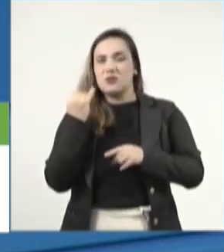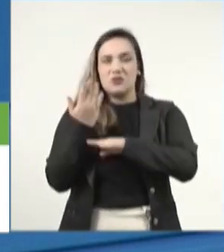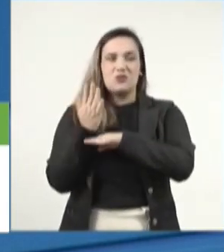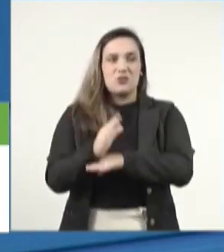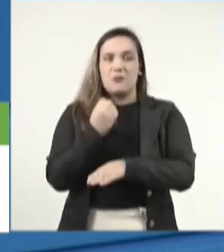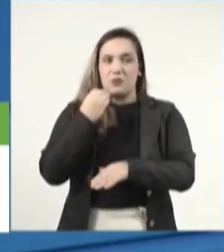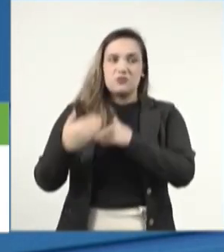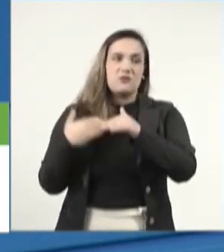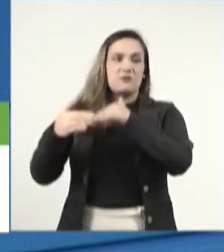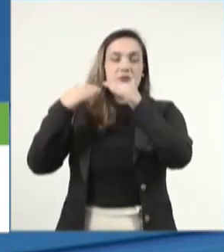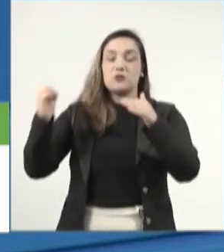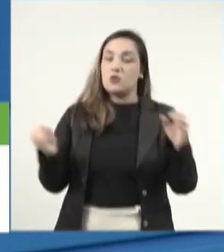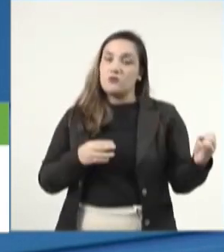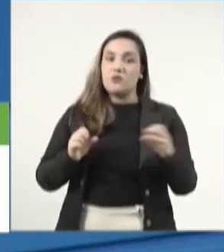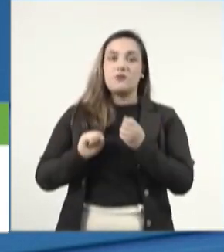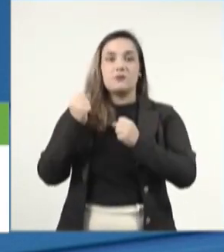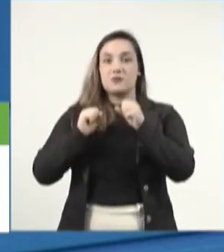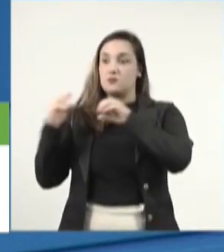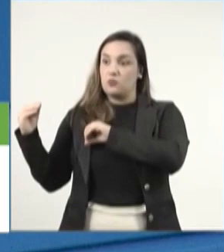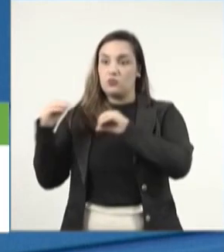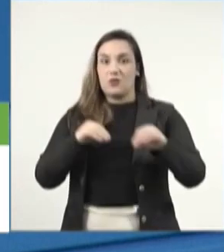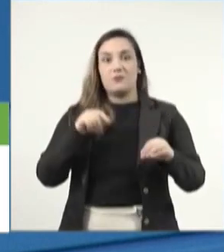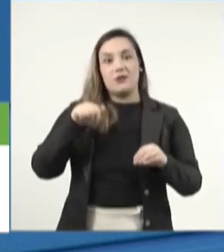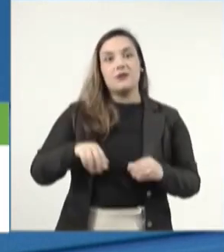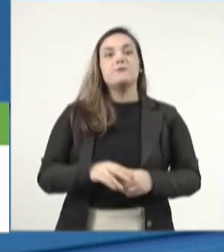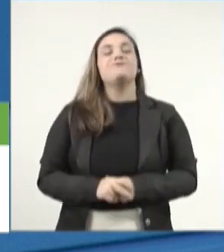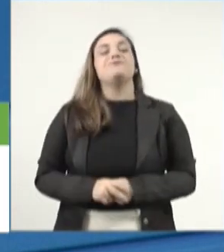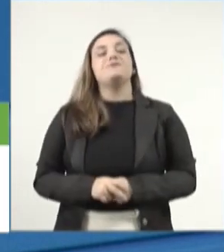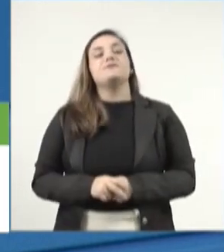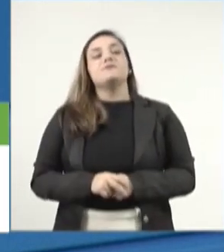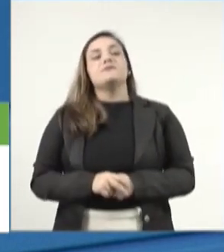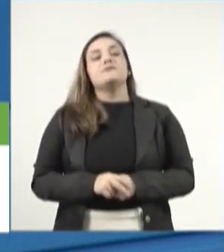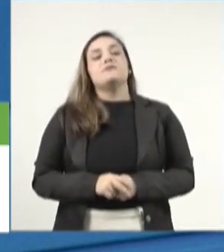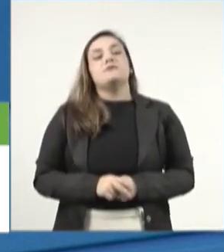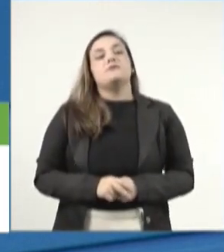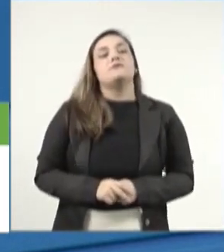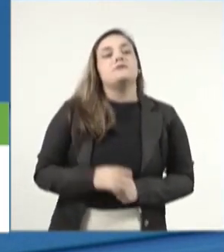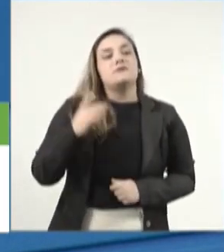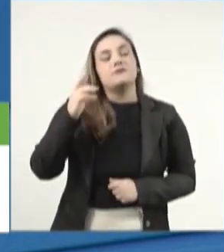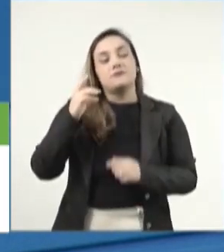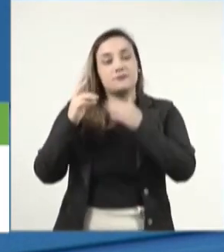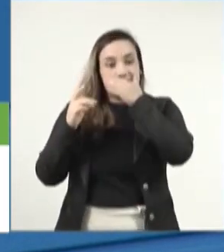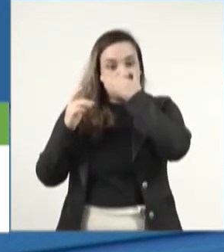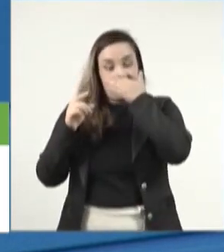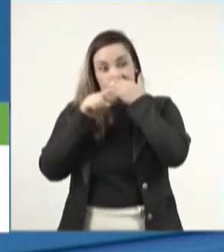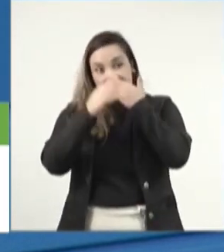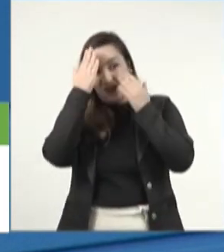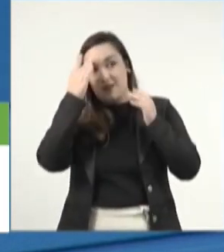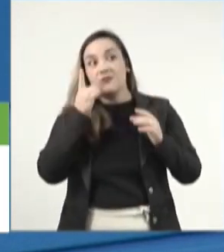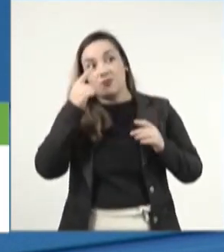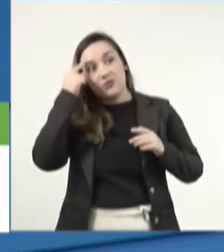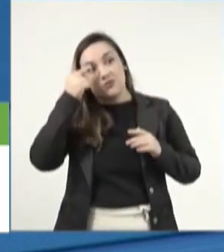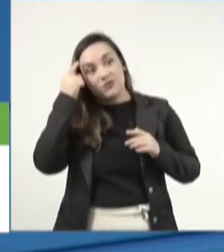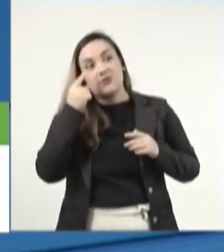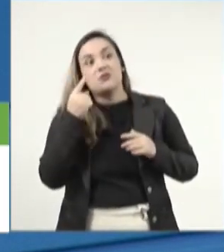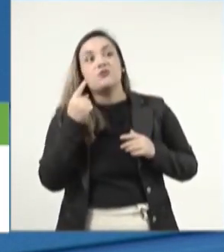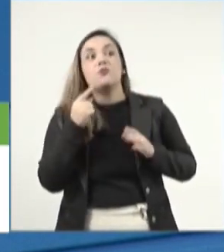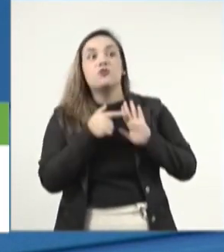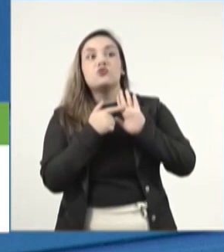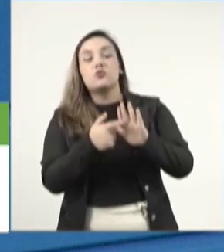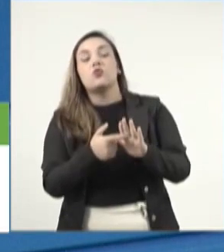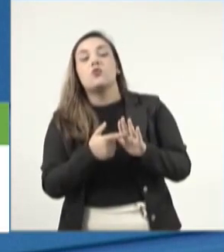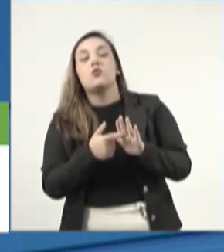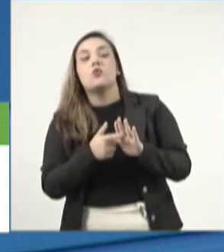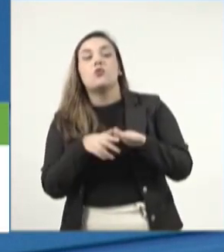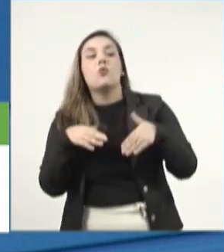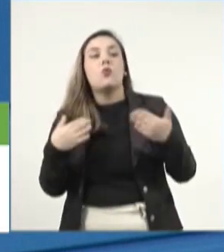para a gente atrair novas indústrias. E fez isso, deputado Zé Teixeira. Tecnicamente, mostrou lá a fórmula